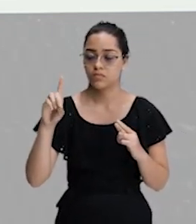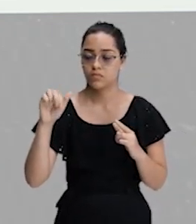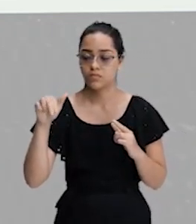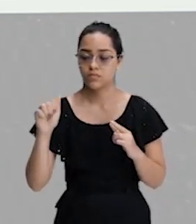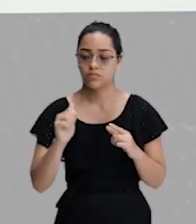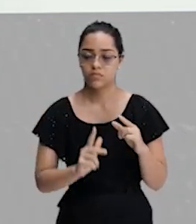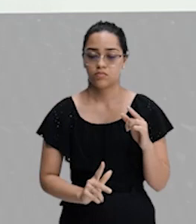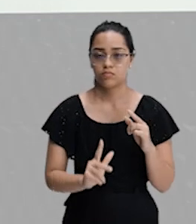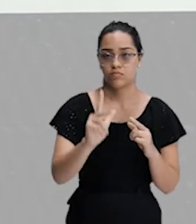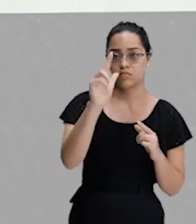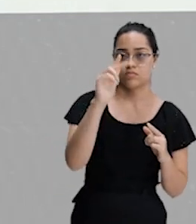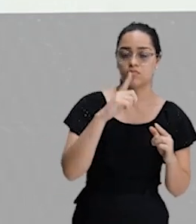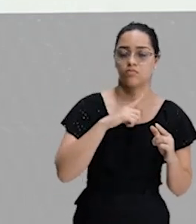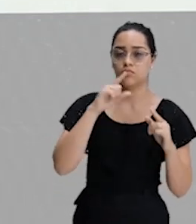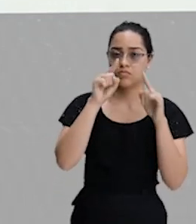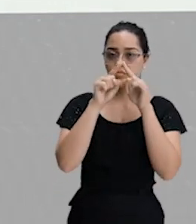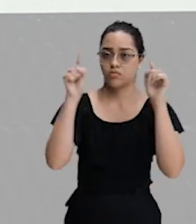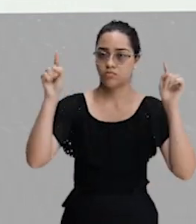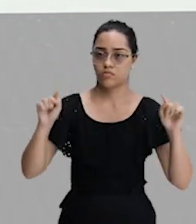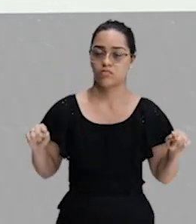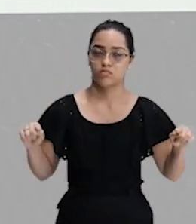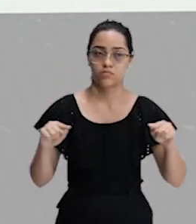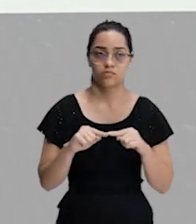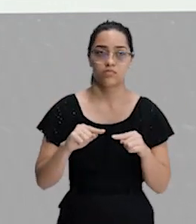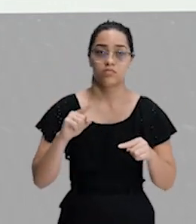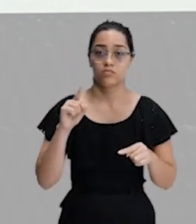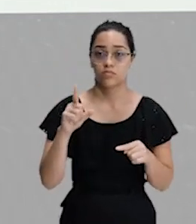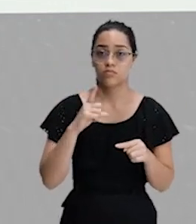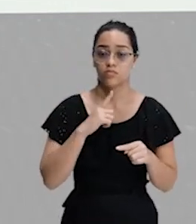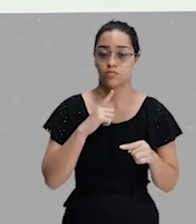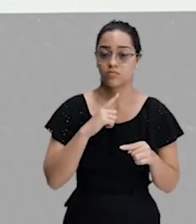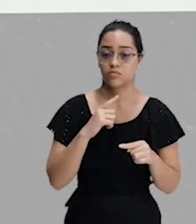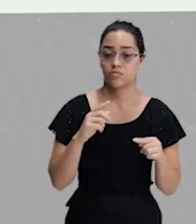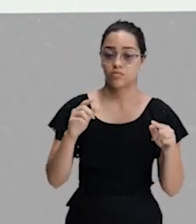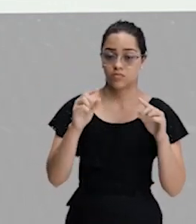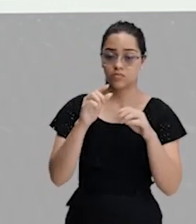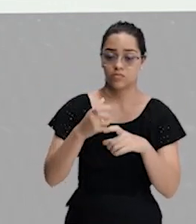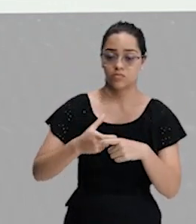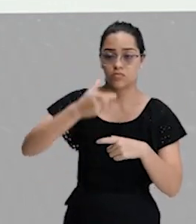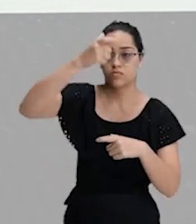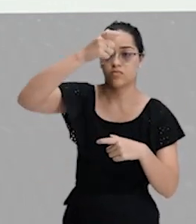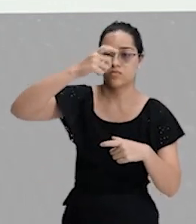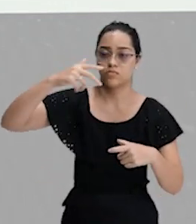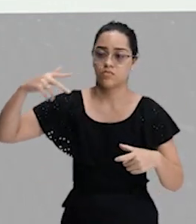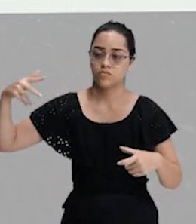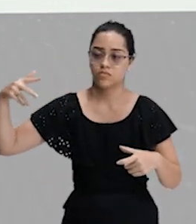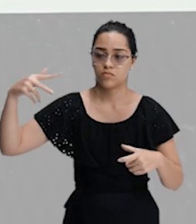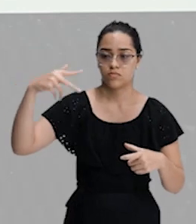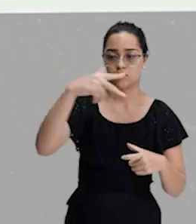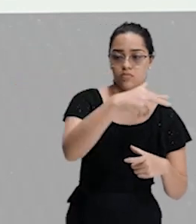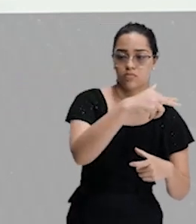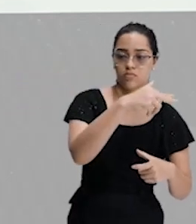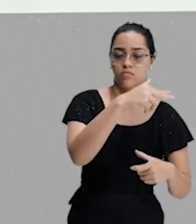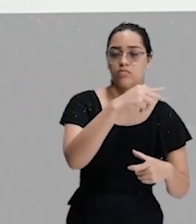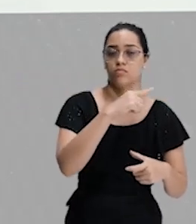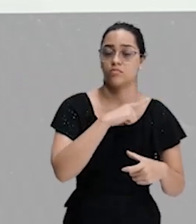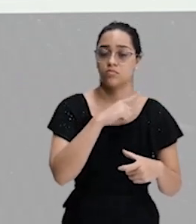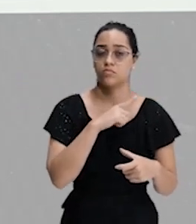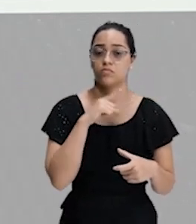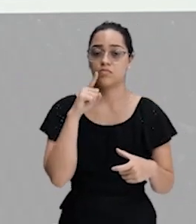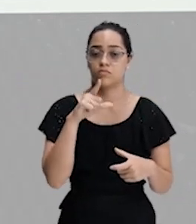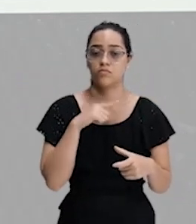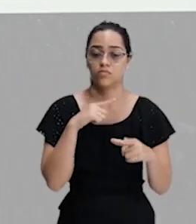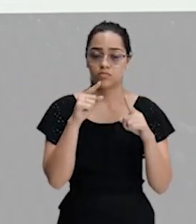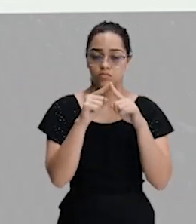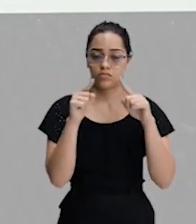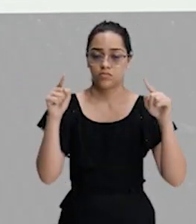ao meio, você tem um quadrado, né? Imagina, você tem um cilindro, você corta ao meio, tá? Então, se você obter